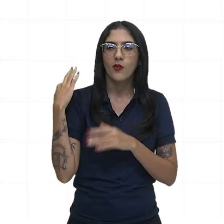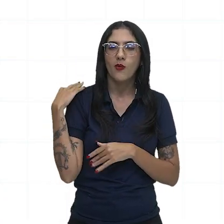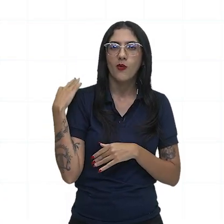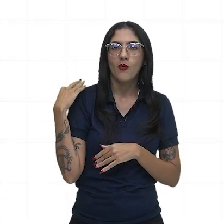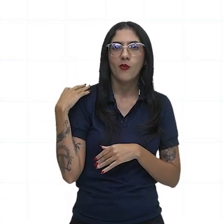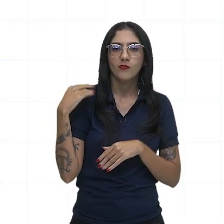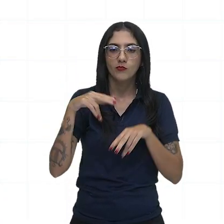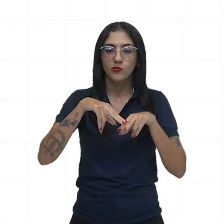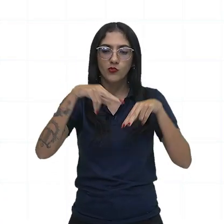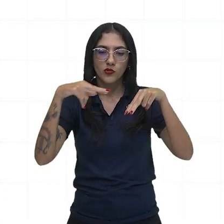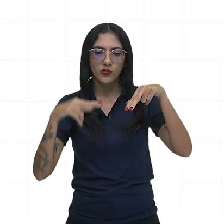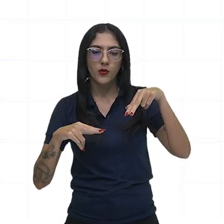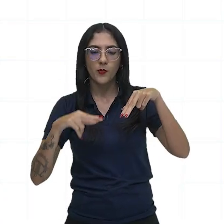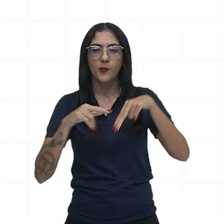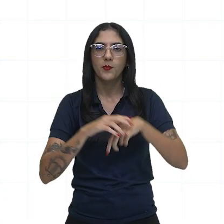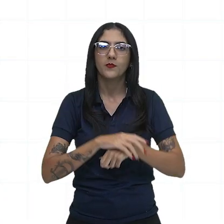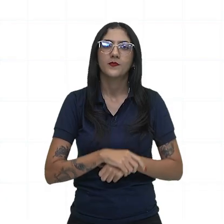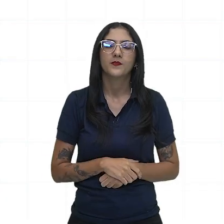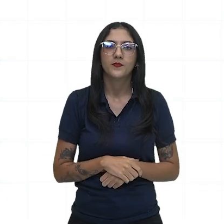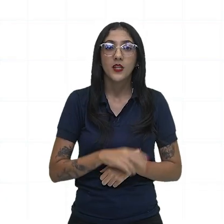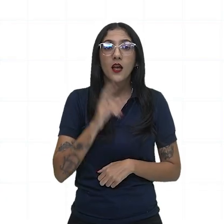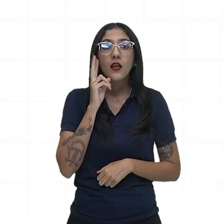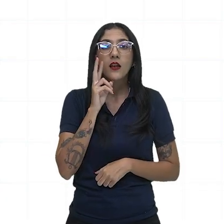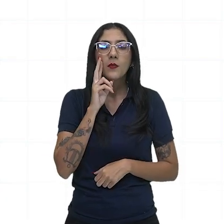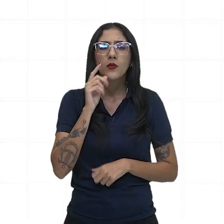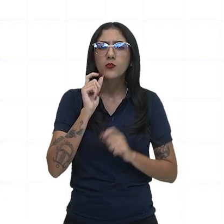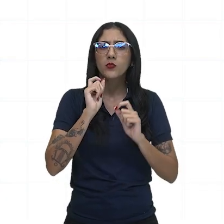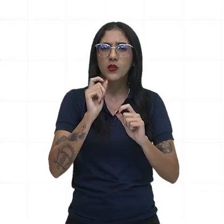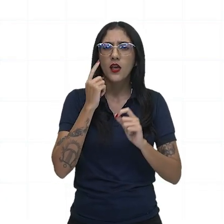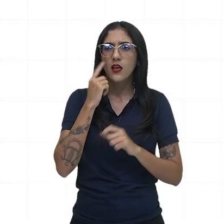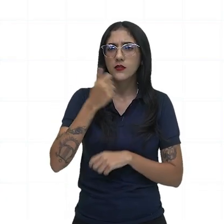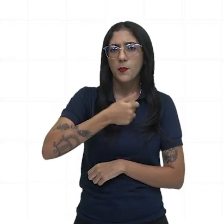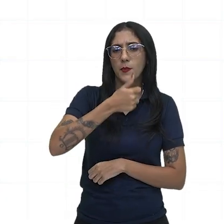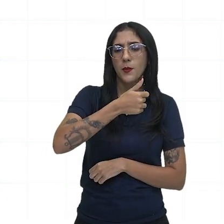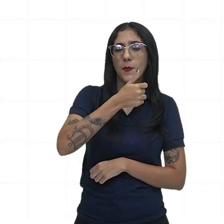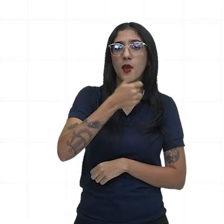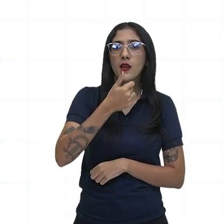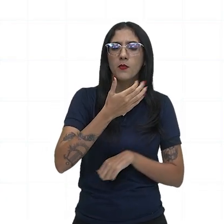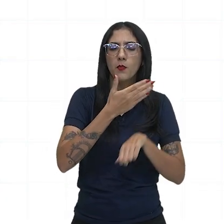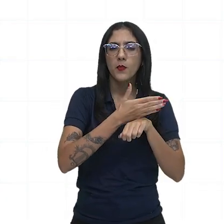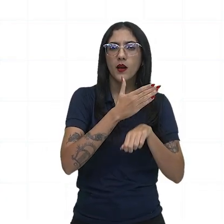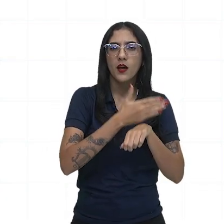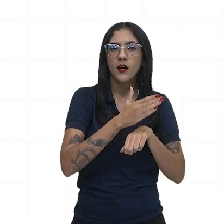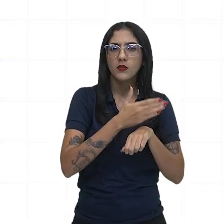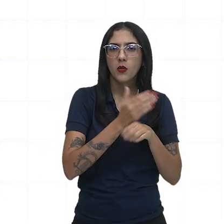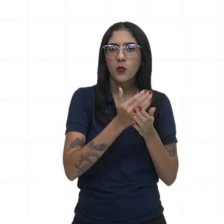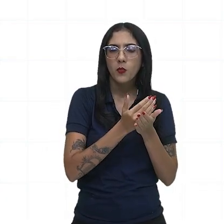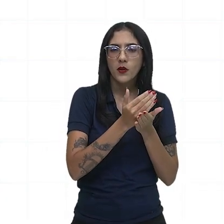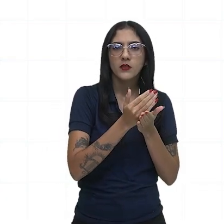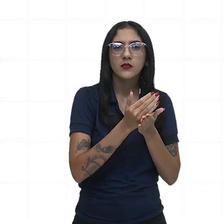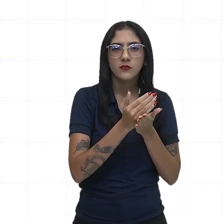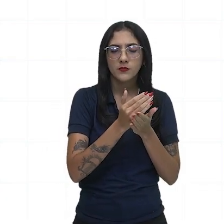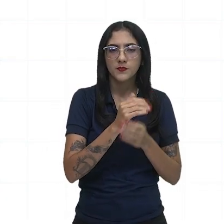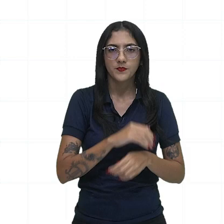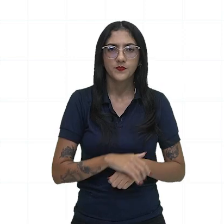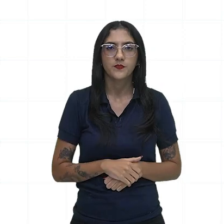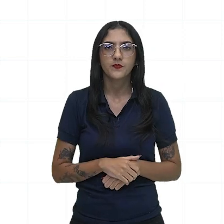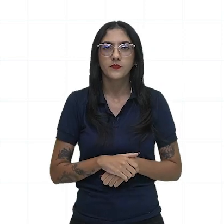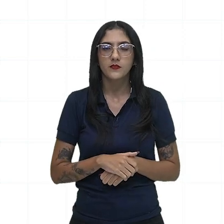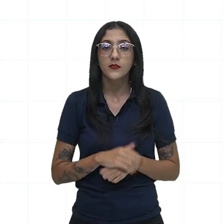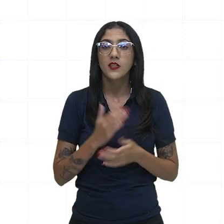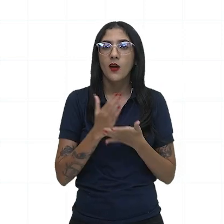desse nosso oponente. Lembrando que essa preparação da luta tem 2 formas, né? Na verdade, 3.